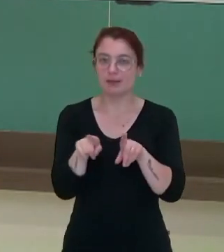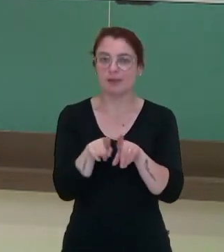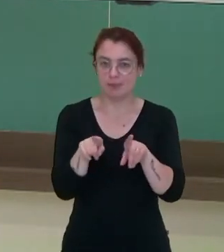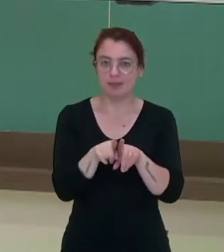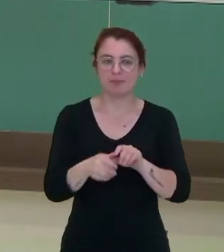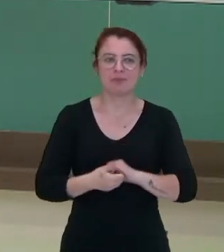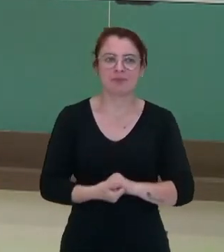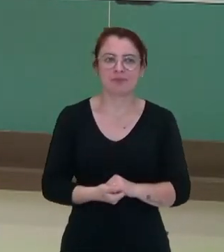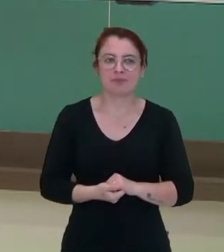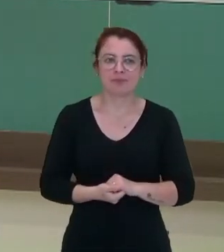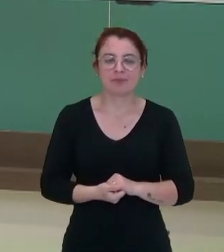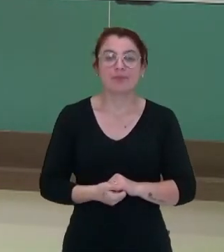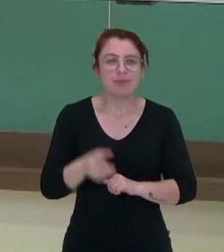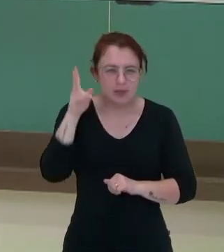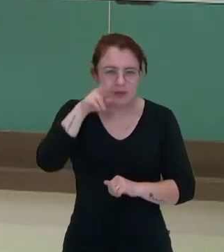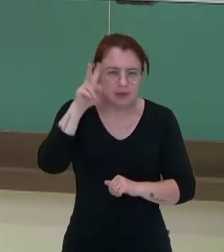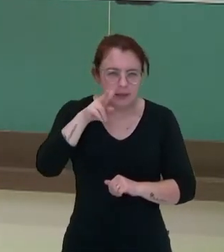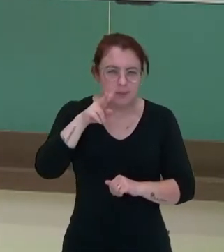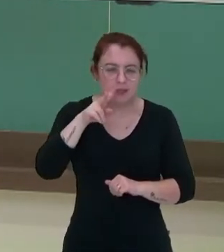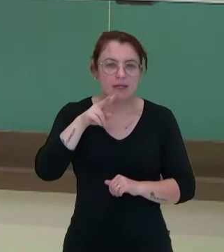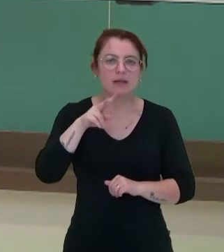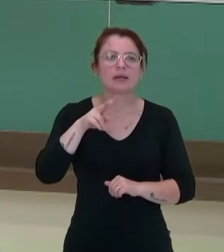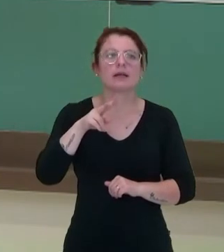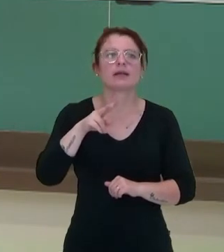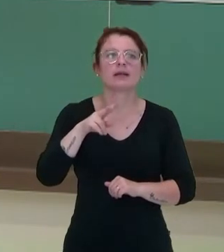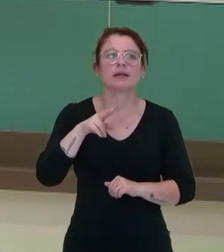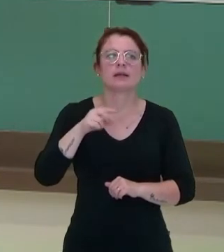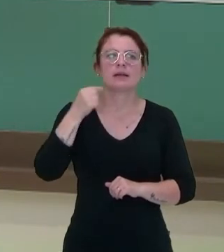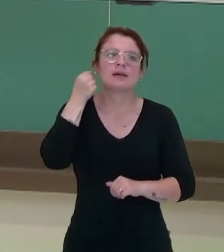falei? Os vasos linfáticos que estão